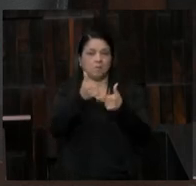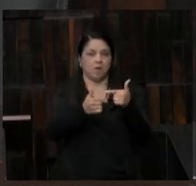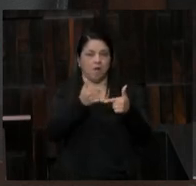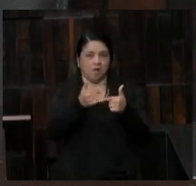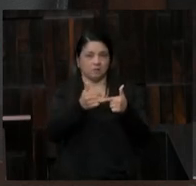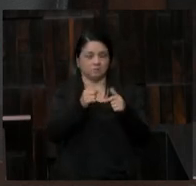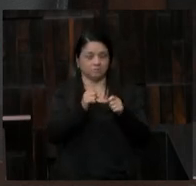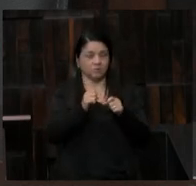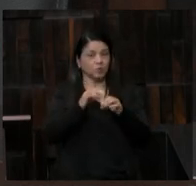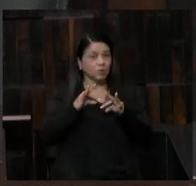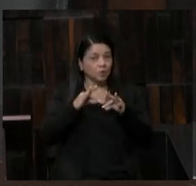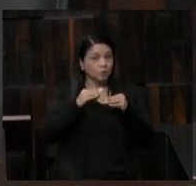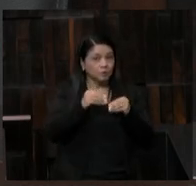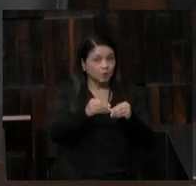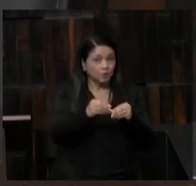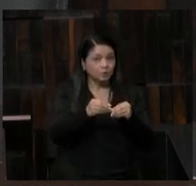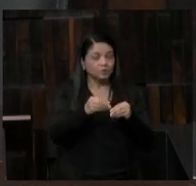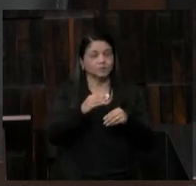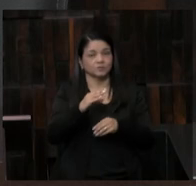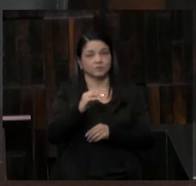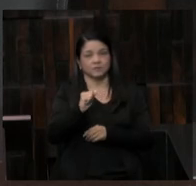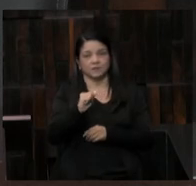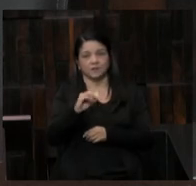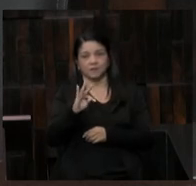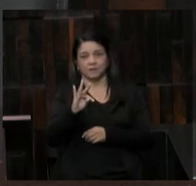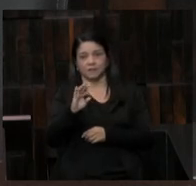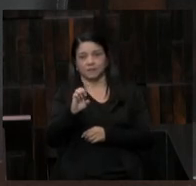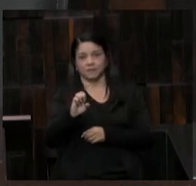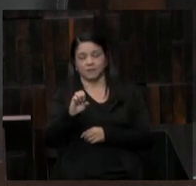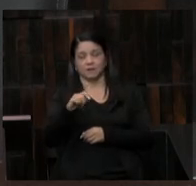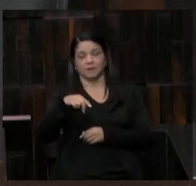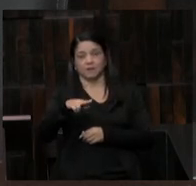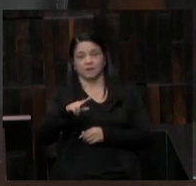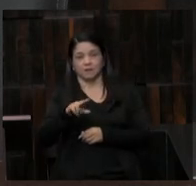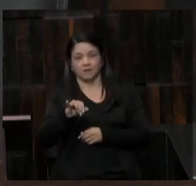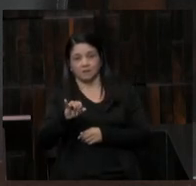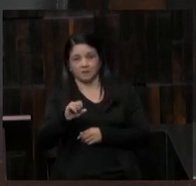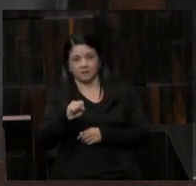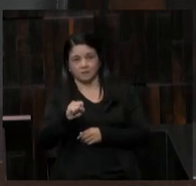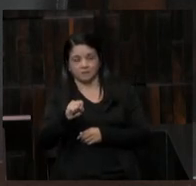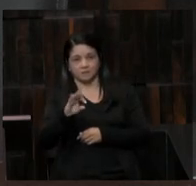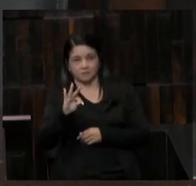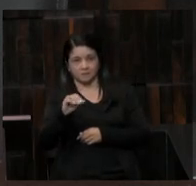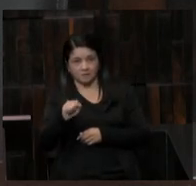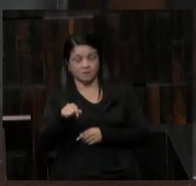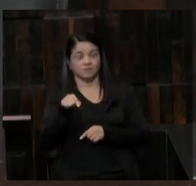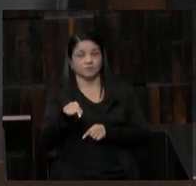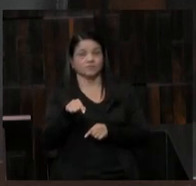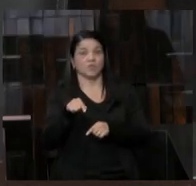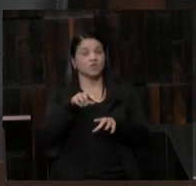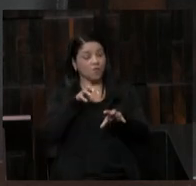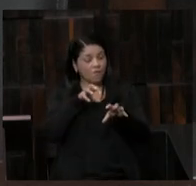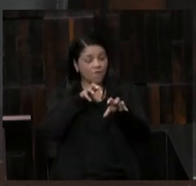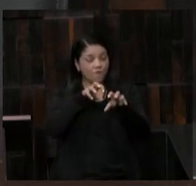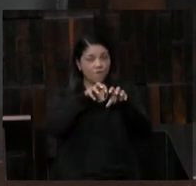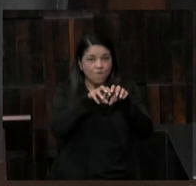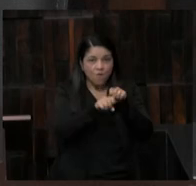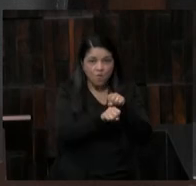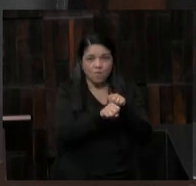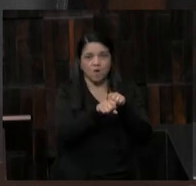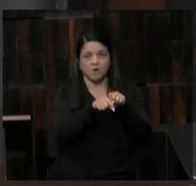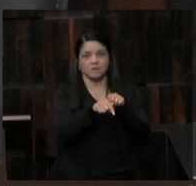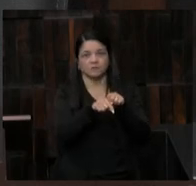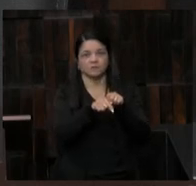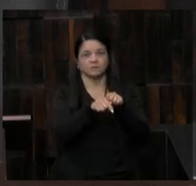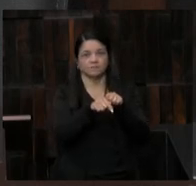os catequistas da Diocese, todos os catequistas da São Rafael Arcanjo, são formados